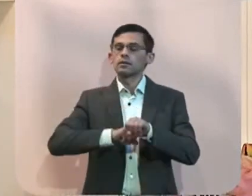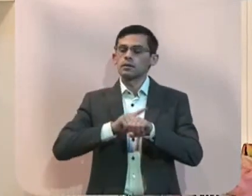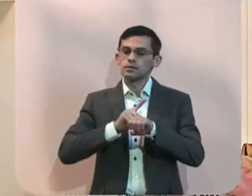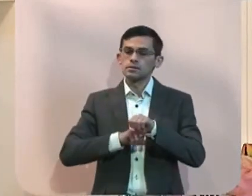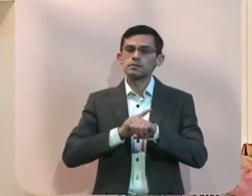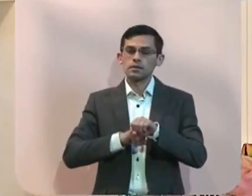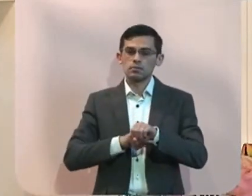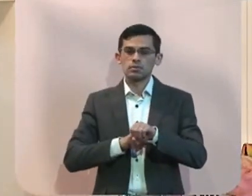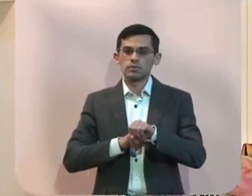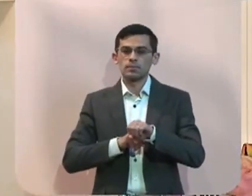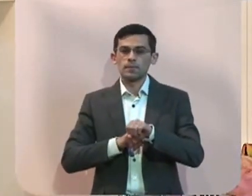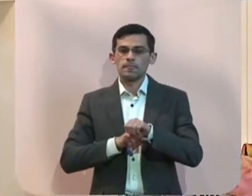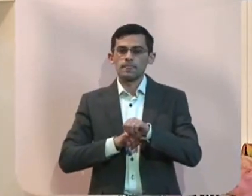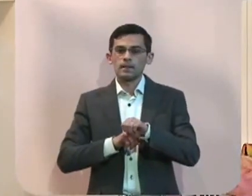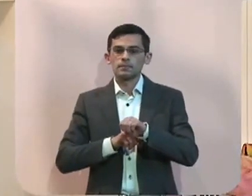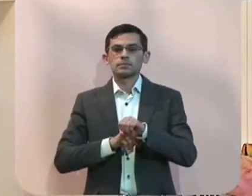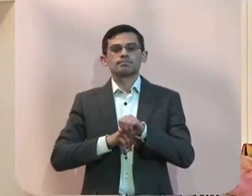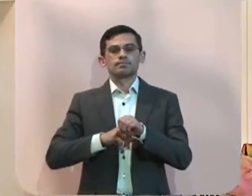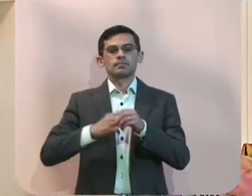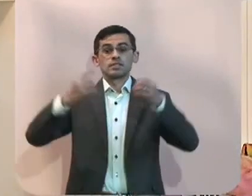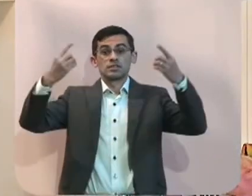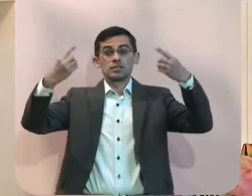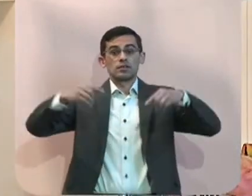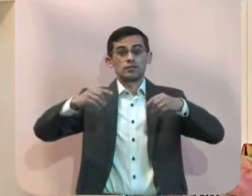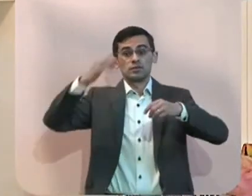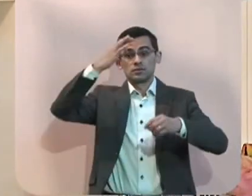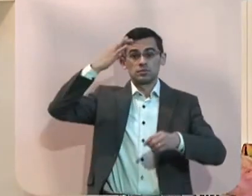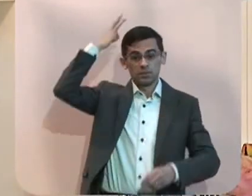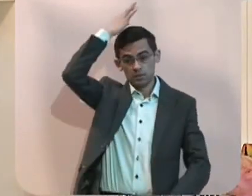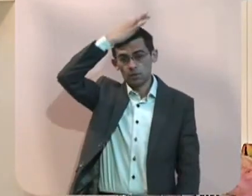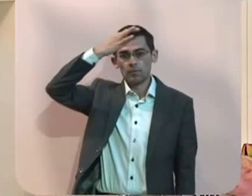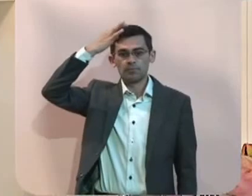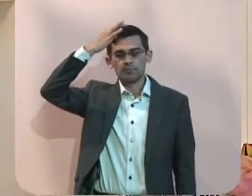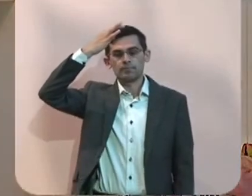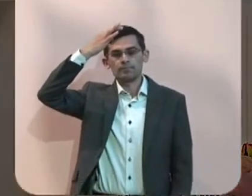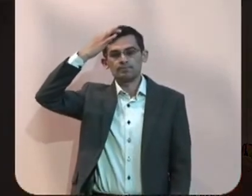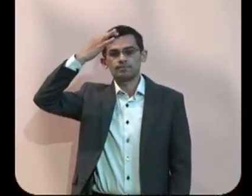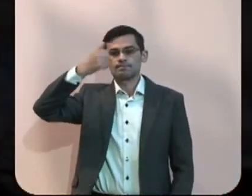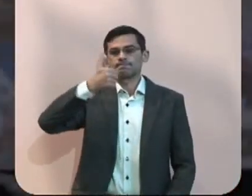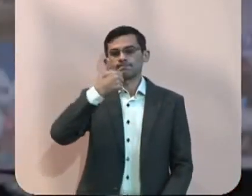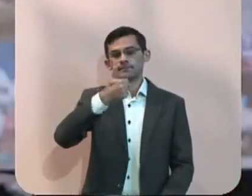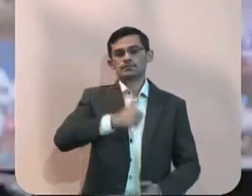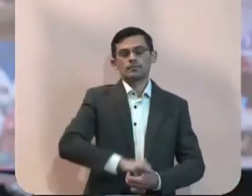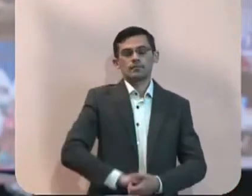tempo de grande desafio espiritual. Prepare-se para isso.